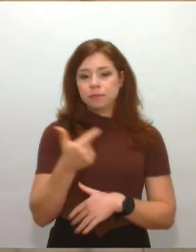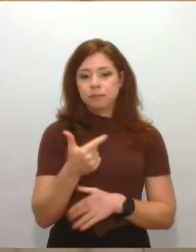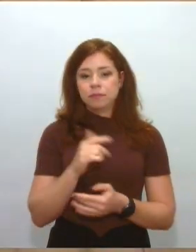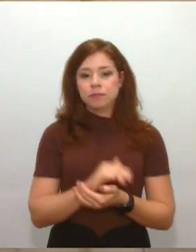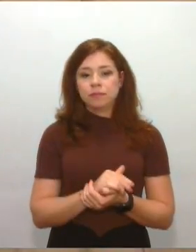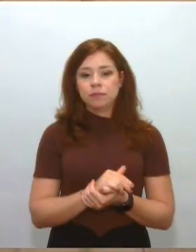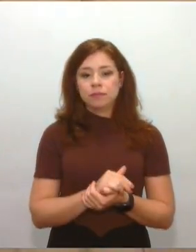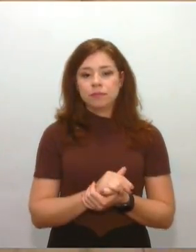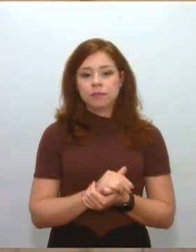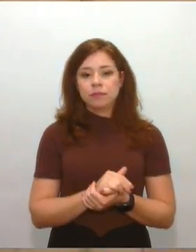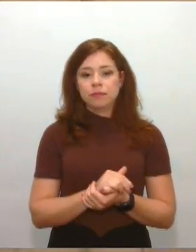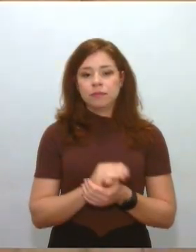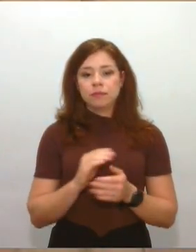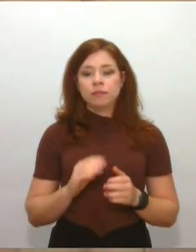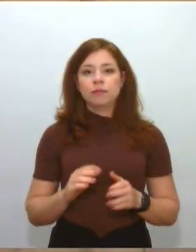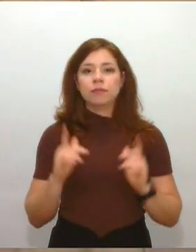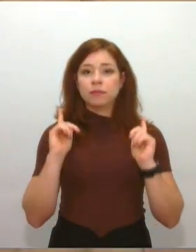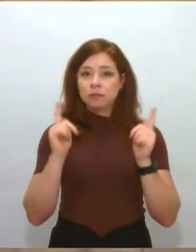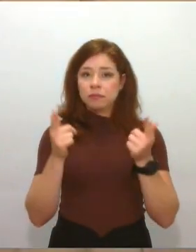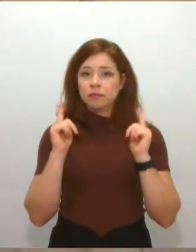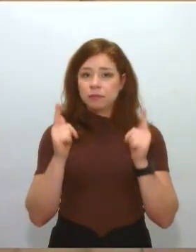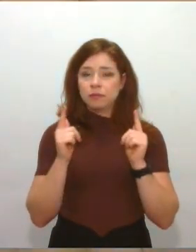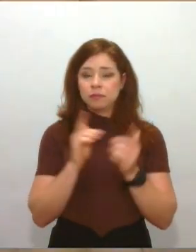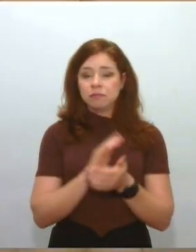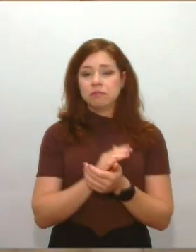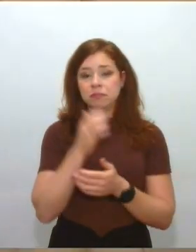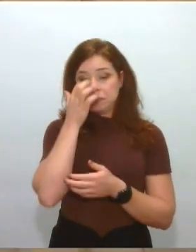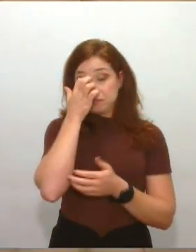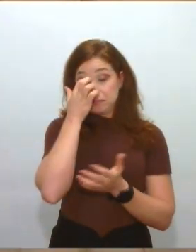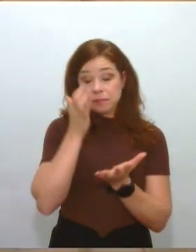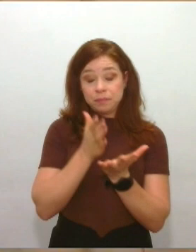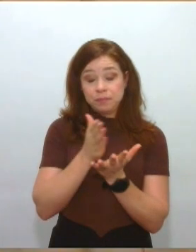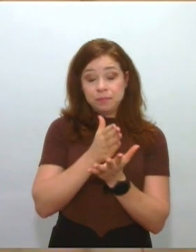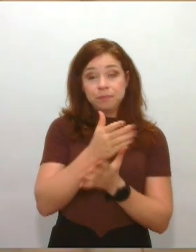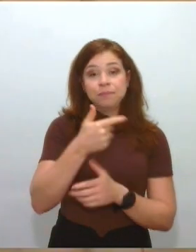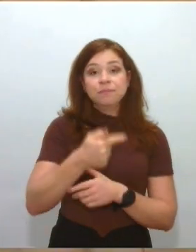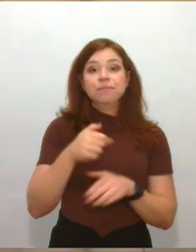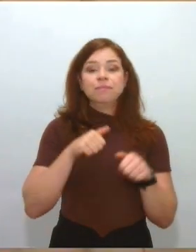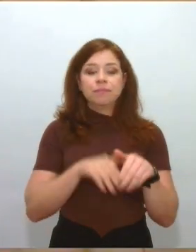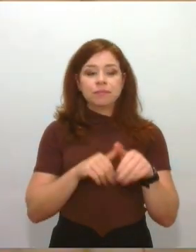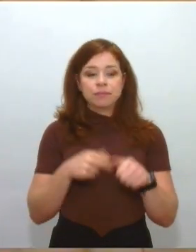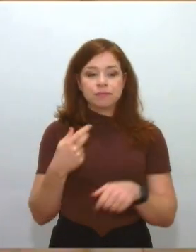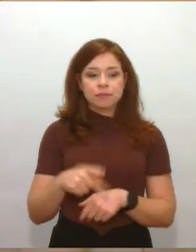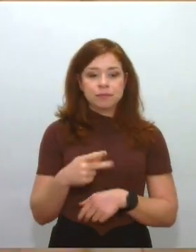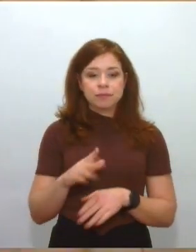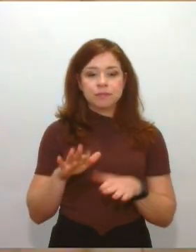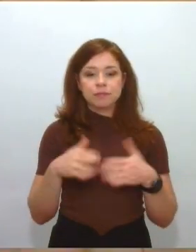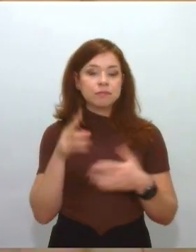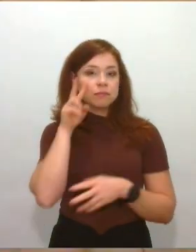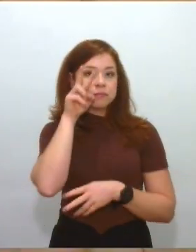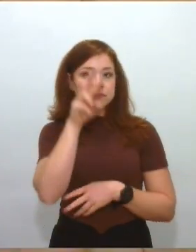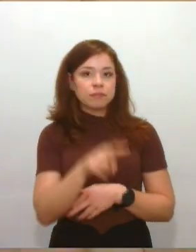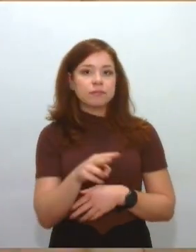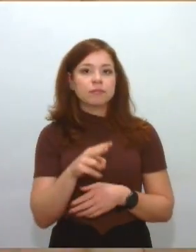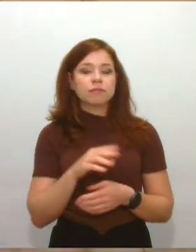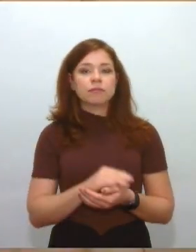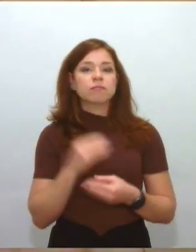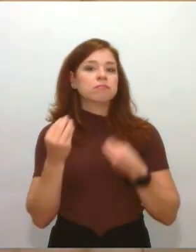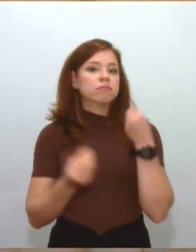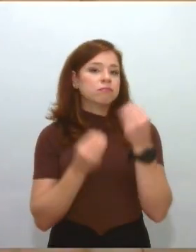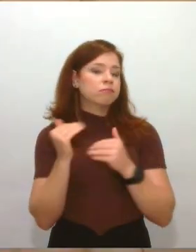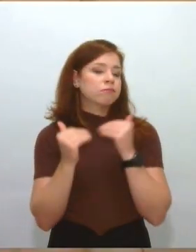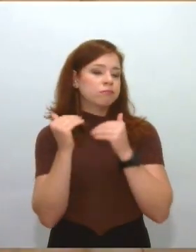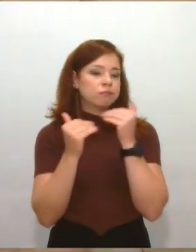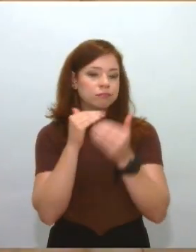dia 7 de setembro aqui. Então, visualizando, né, essa potência,